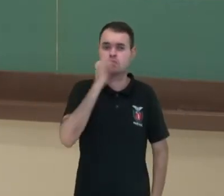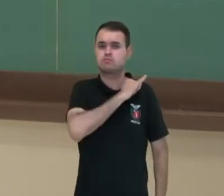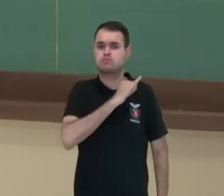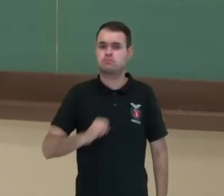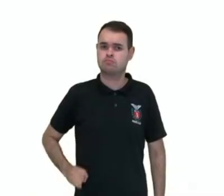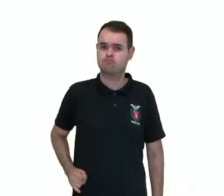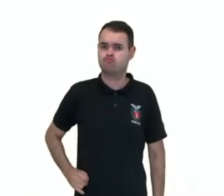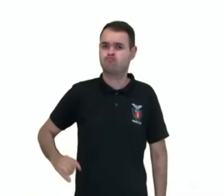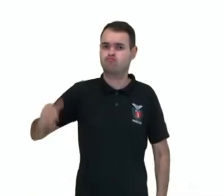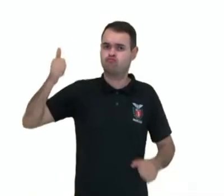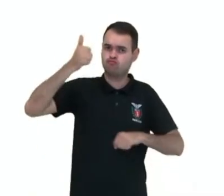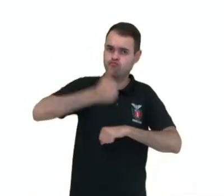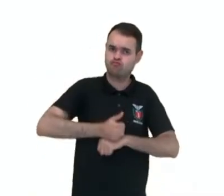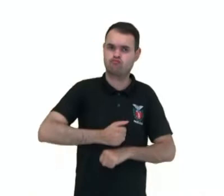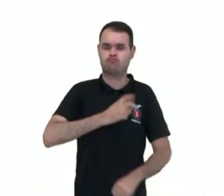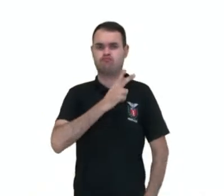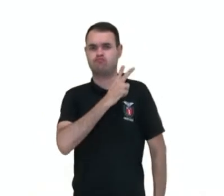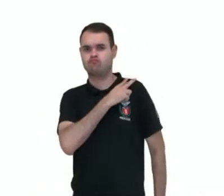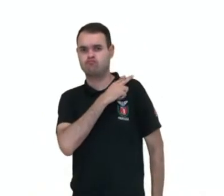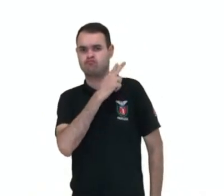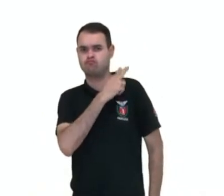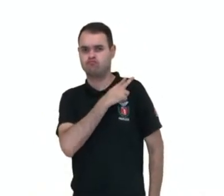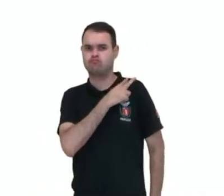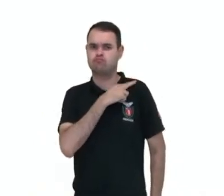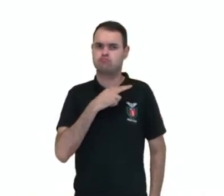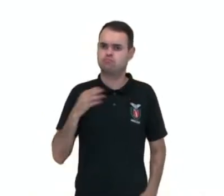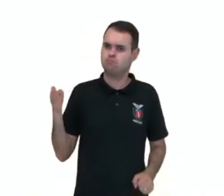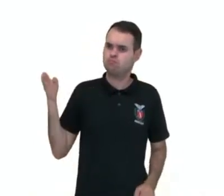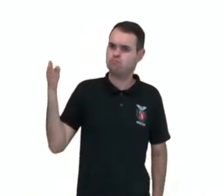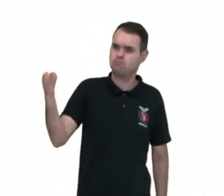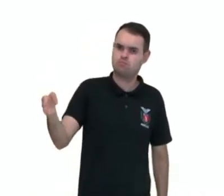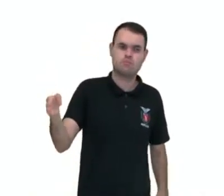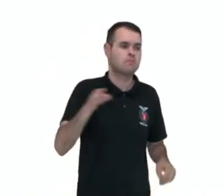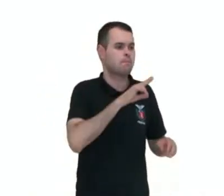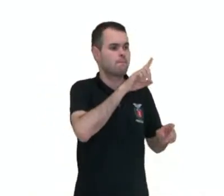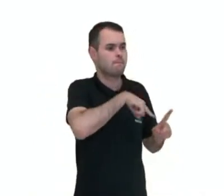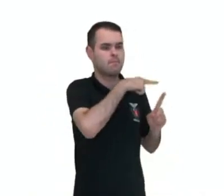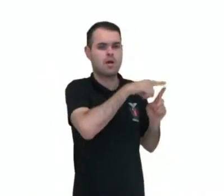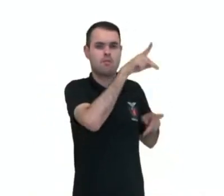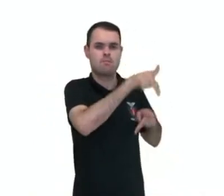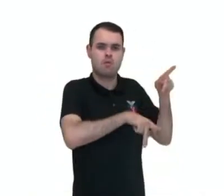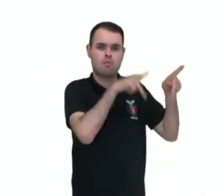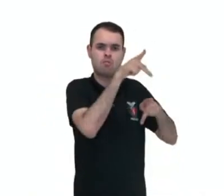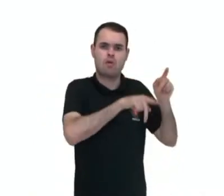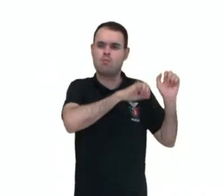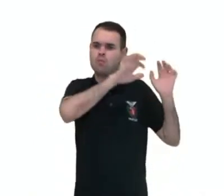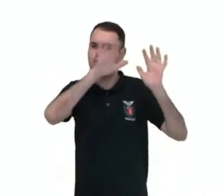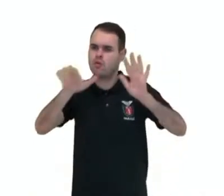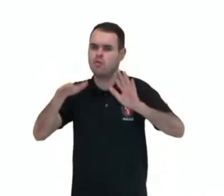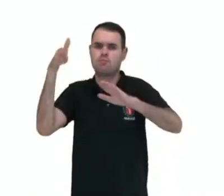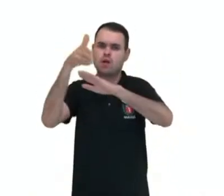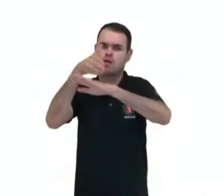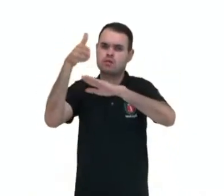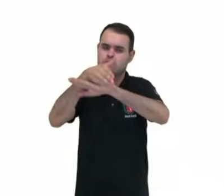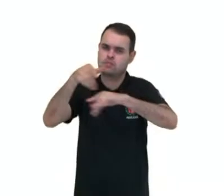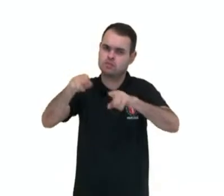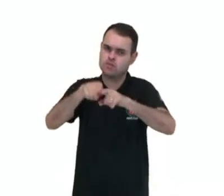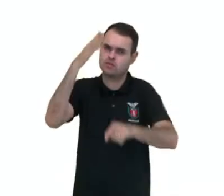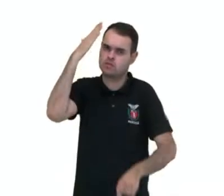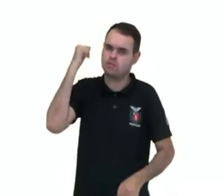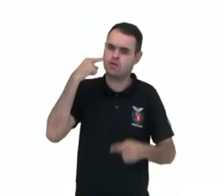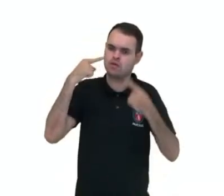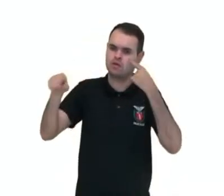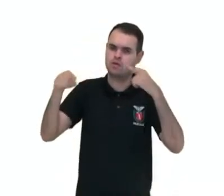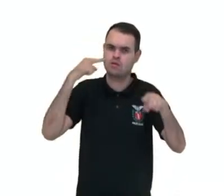que estiveram em grandes batalhas é a população que participou de momentos históricos passados. Saber como